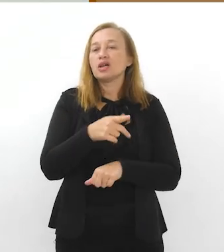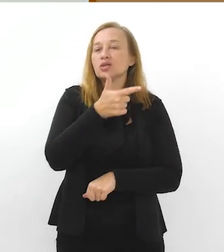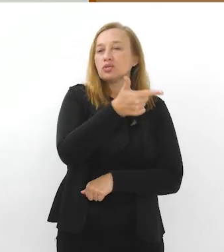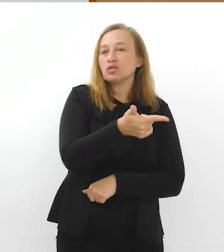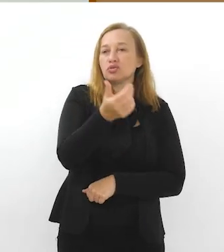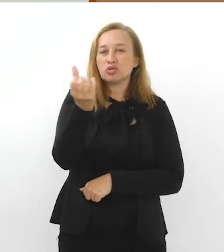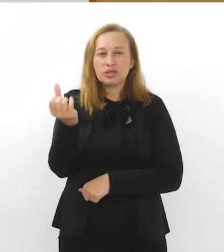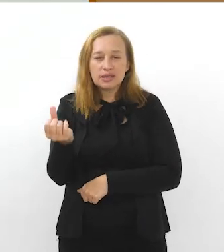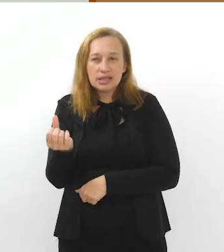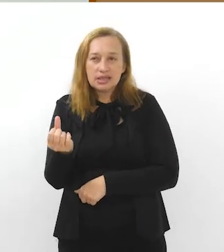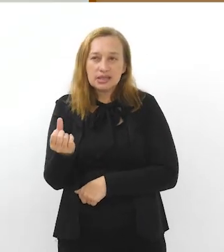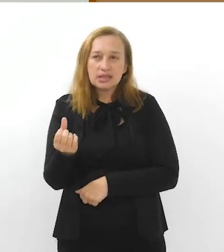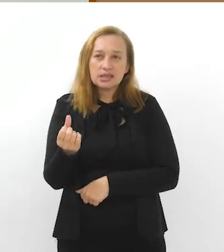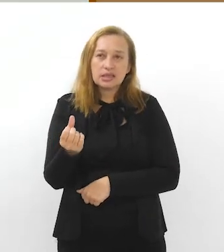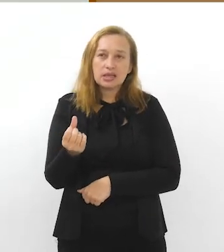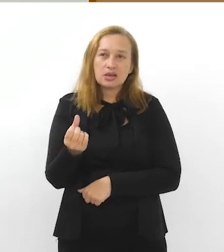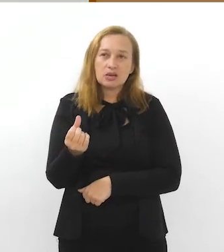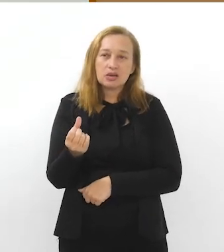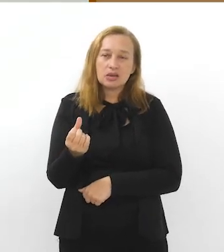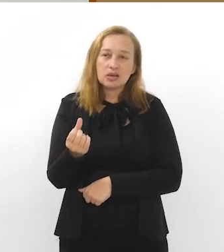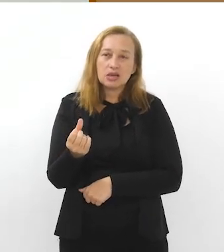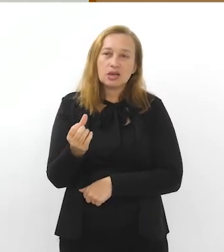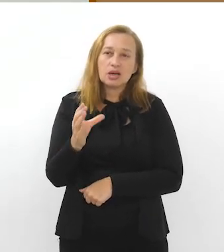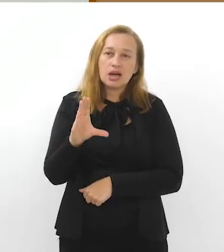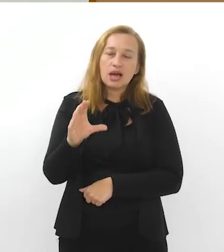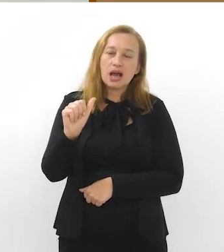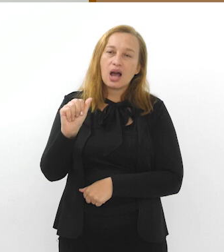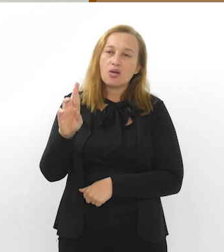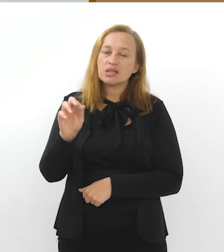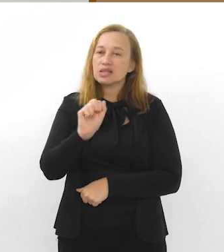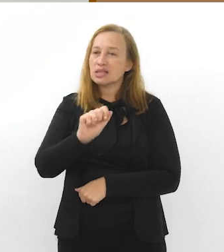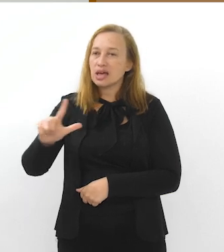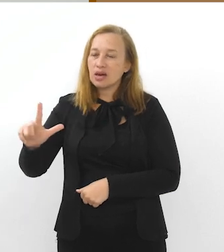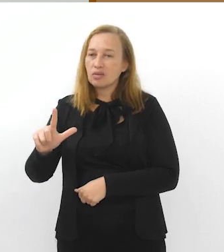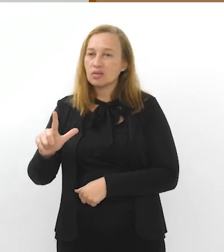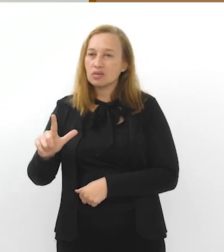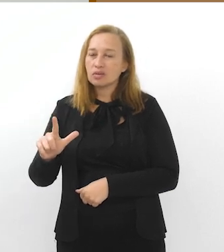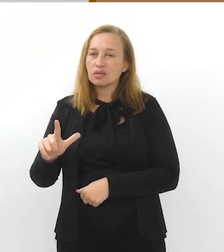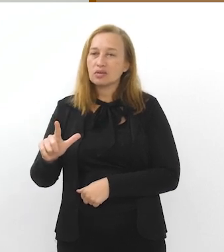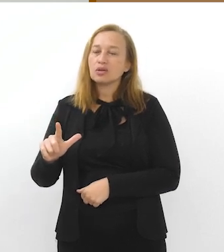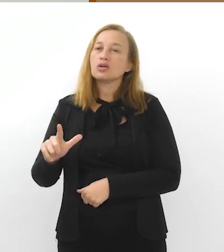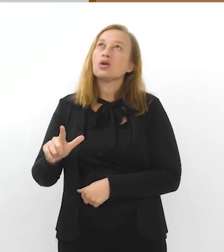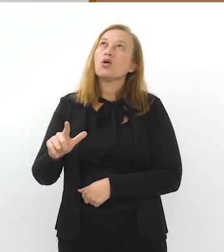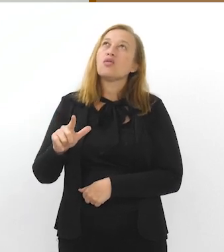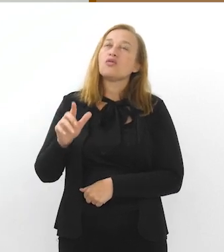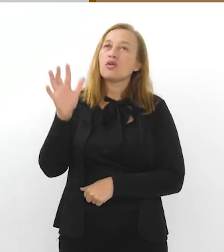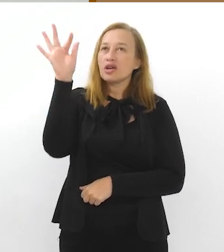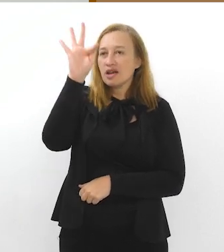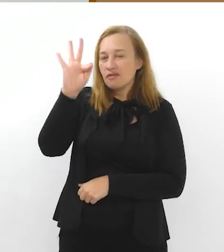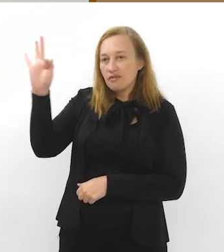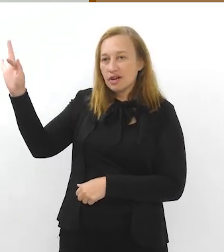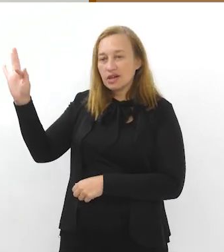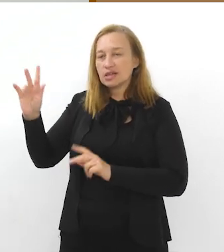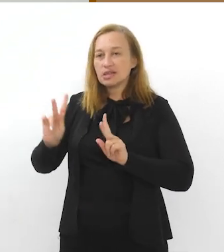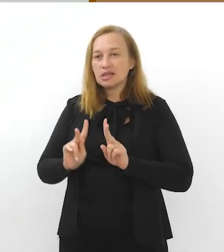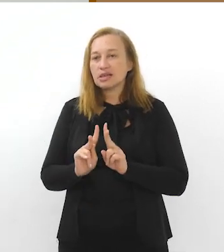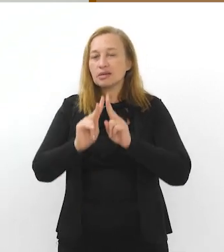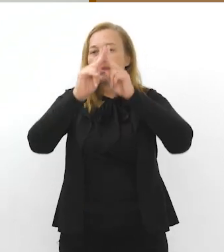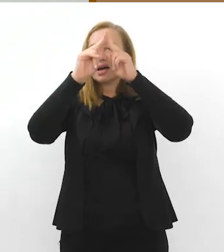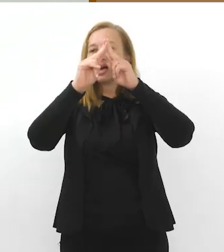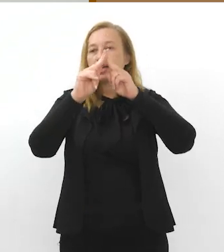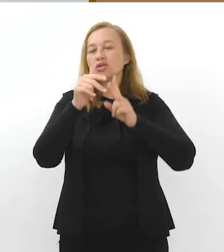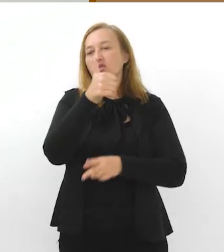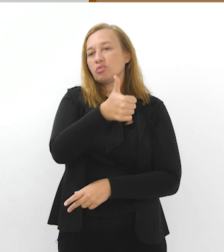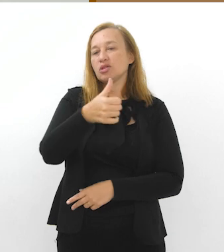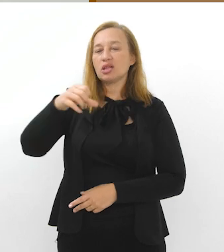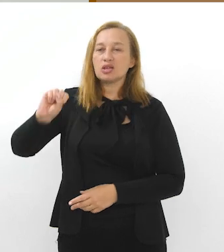Em 2016, eu pintei no Carrossel do Louvre, na França, em Paris. Em 2018, eu voltei.